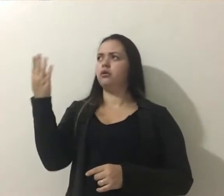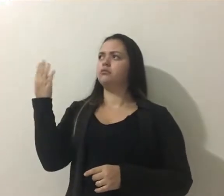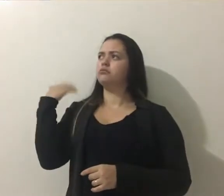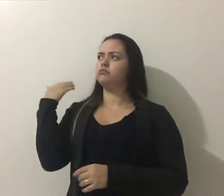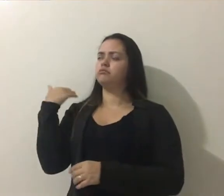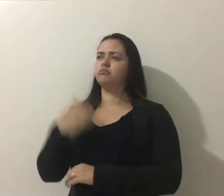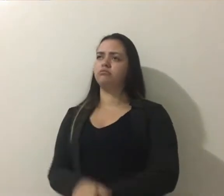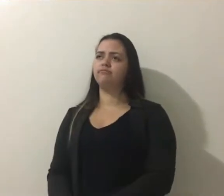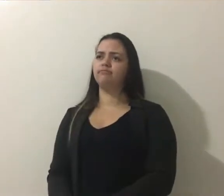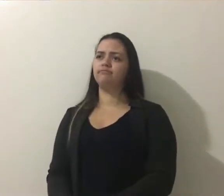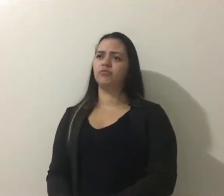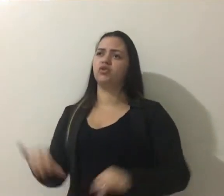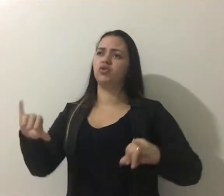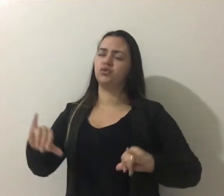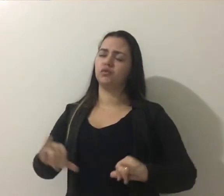que já passou.